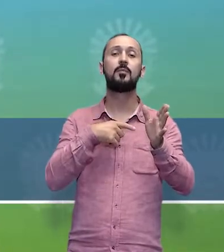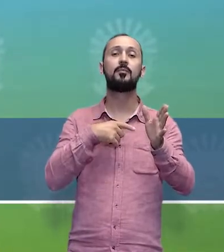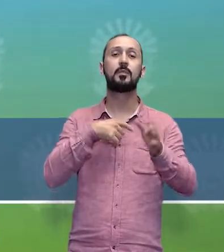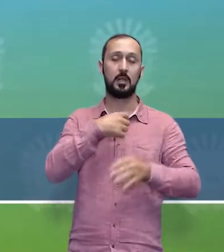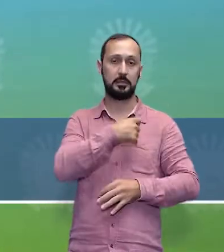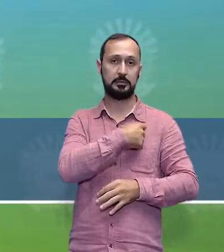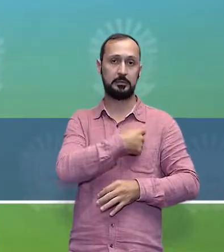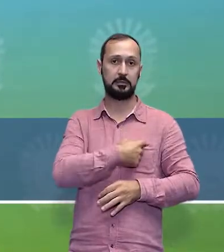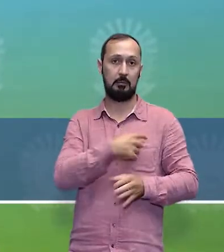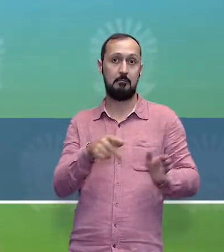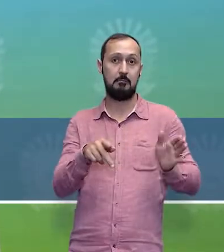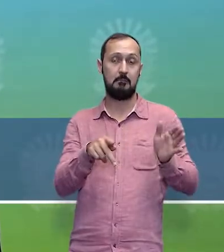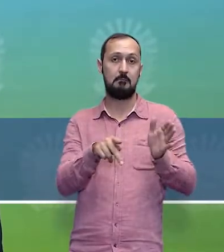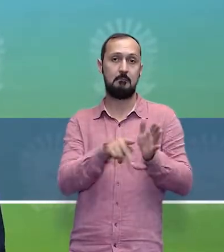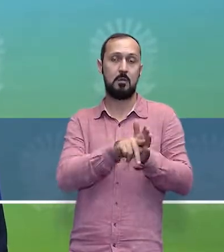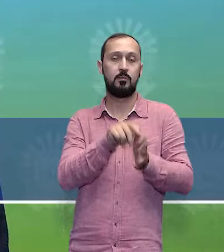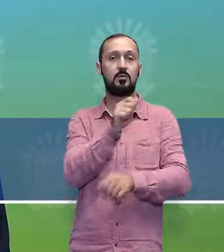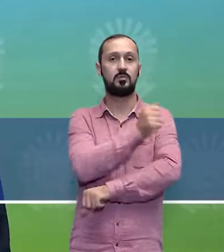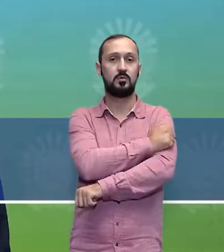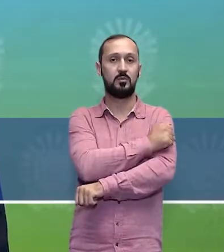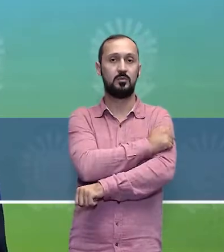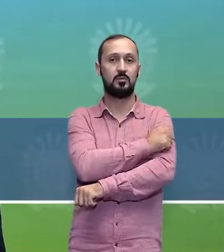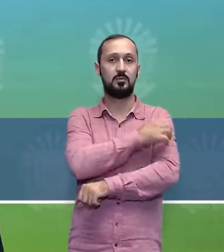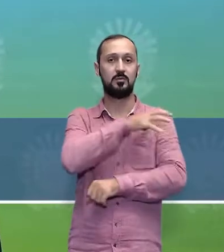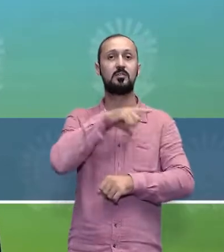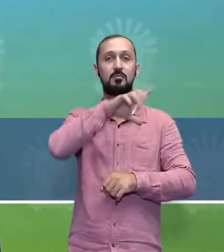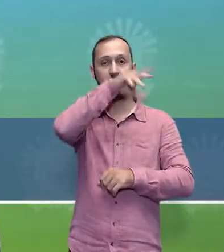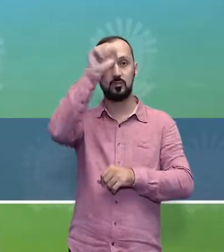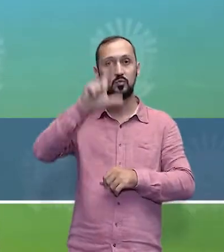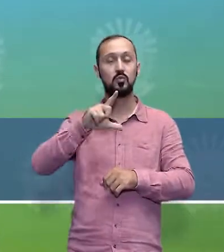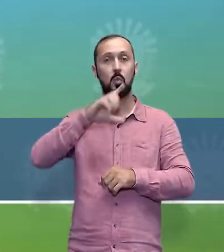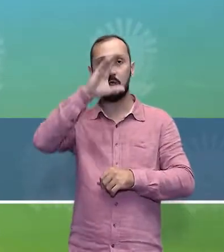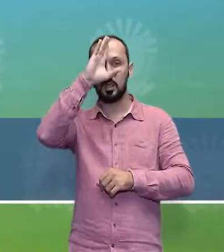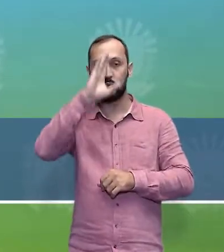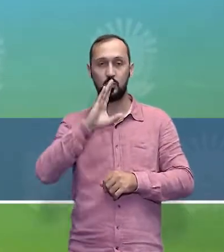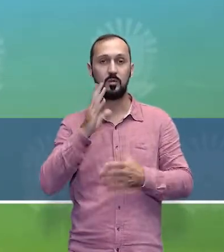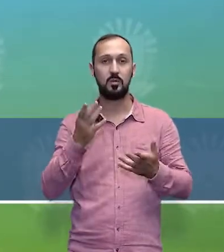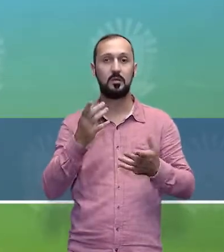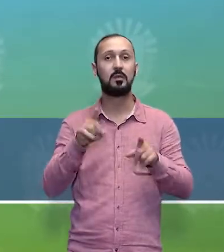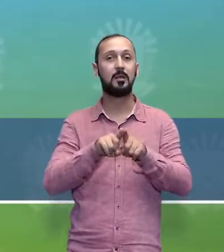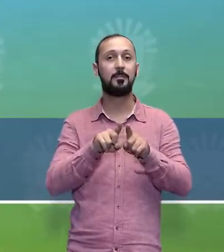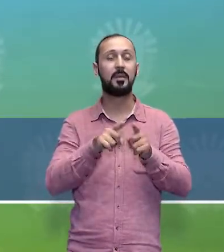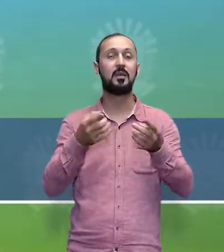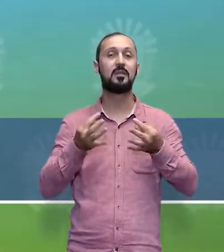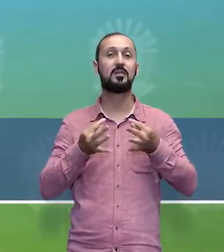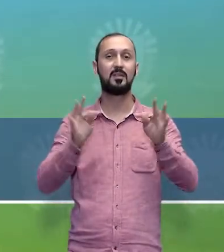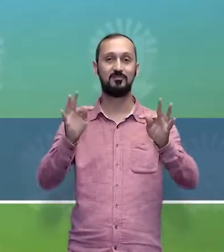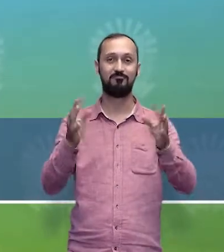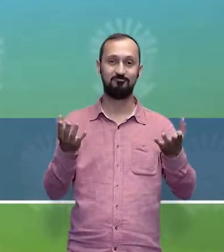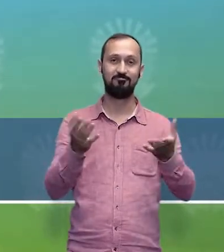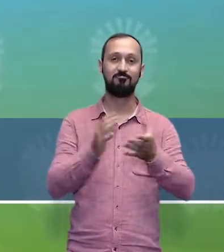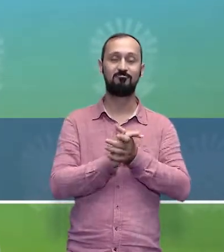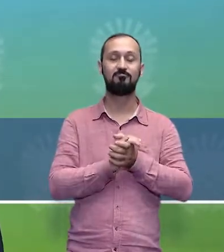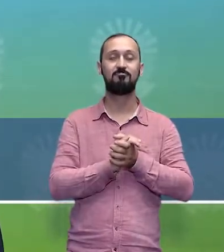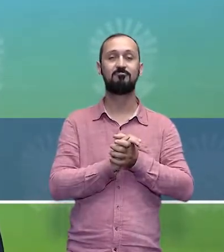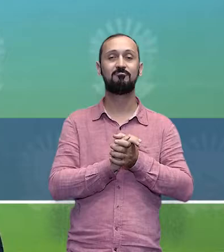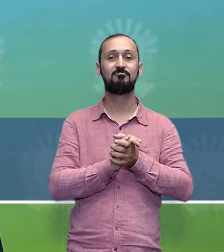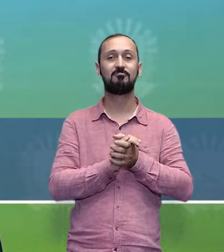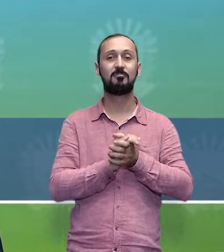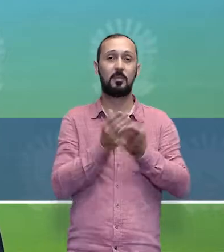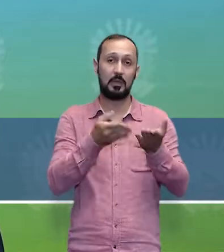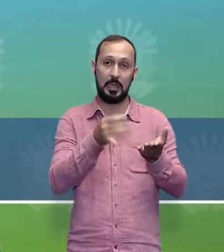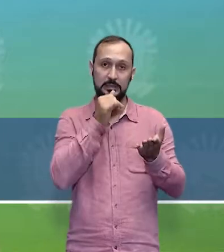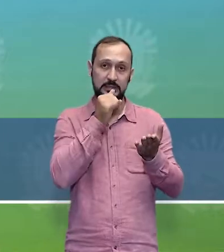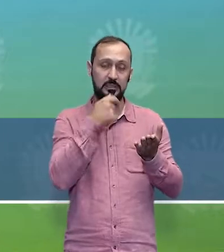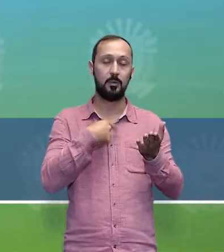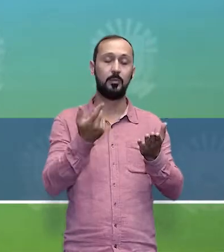da carteira de identificação estudantil no Mato Grosso do Sul de forma gratuita e digital, para